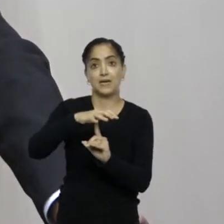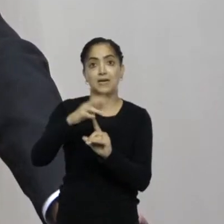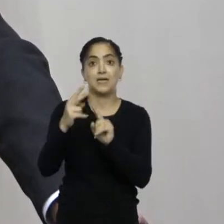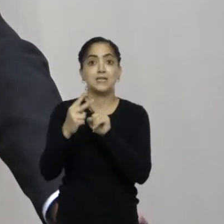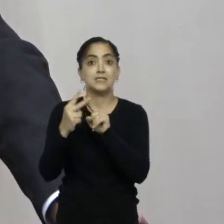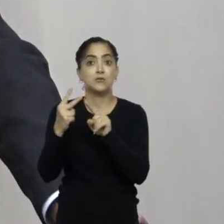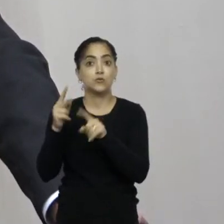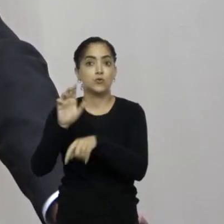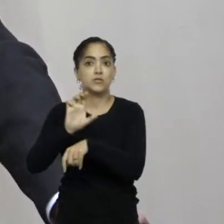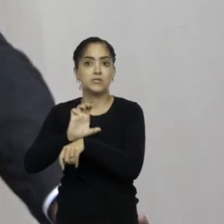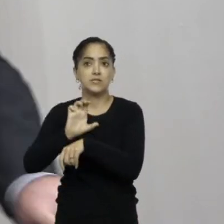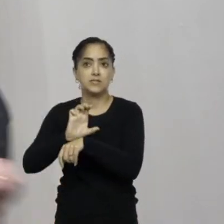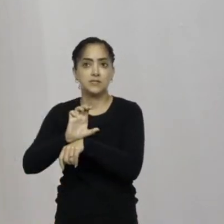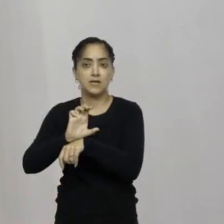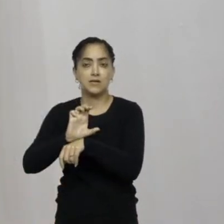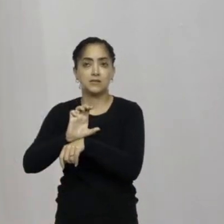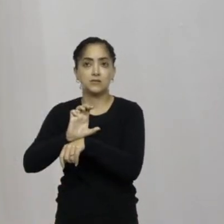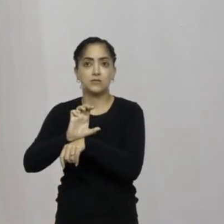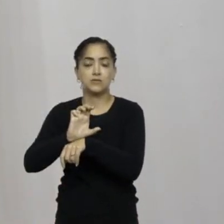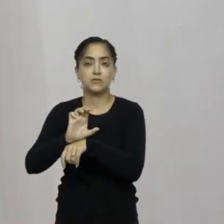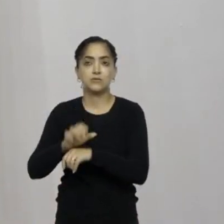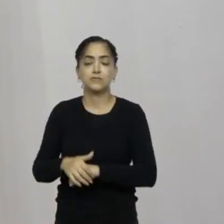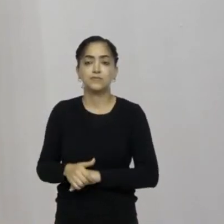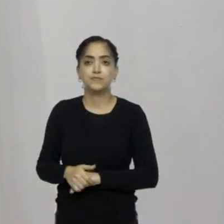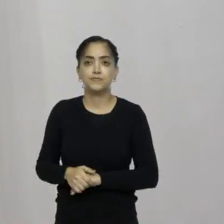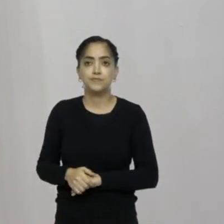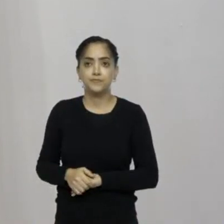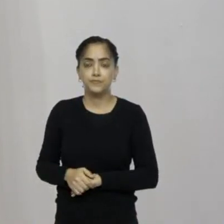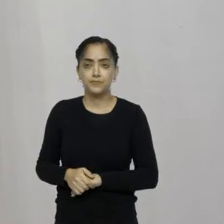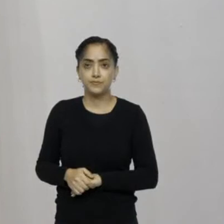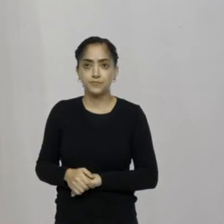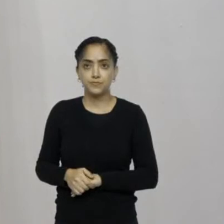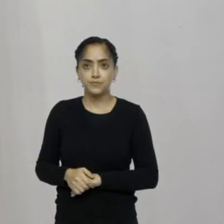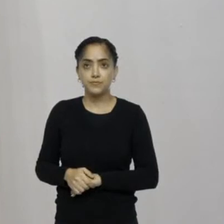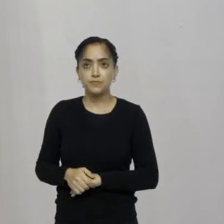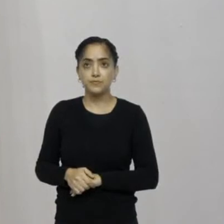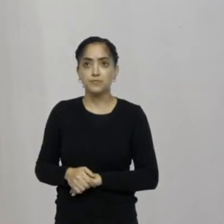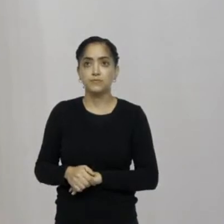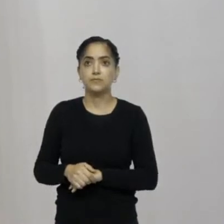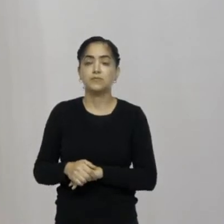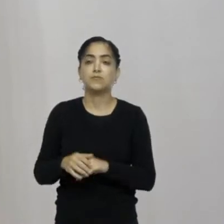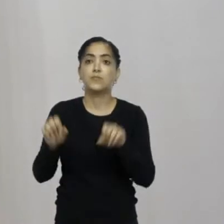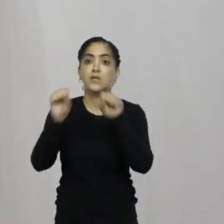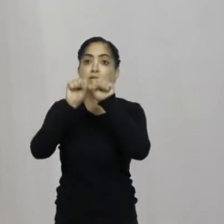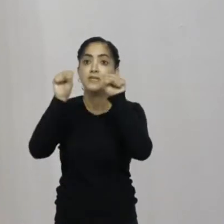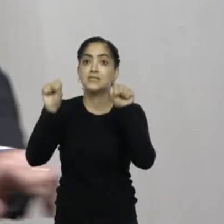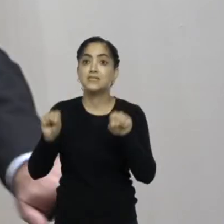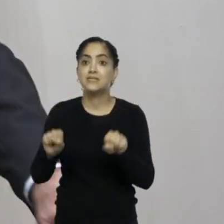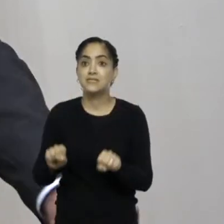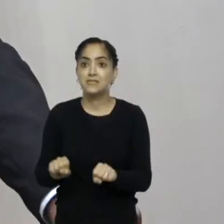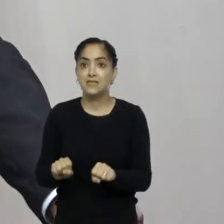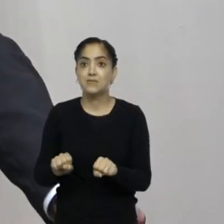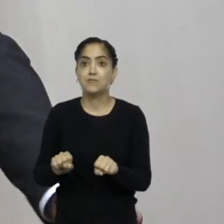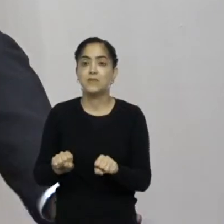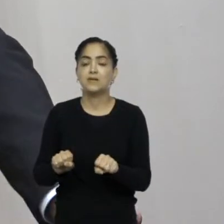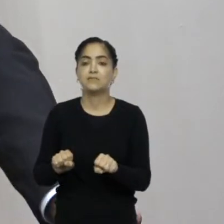estados que não têm um sistema ferroviário no Brasil.